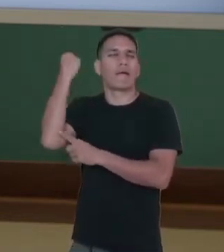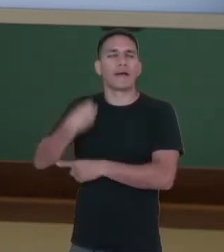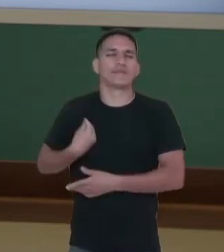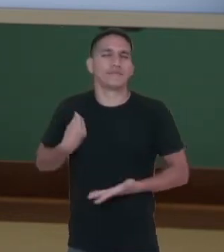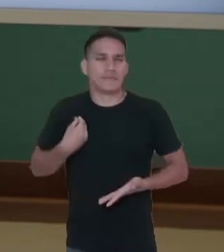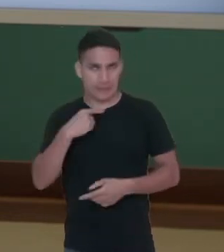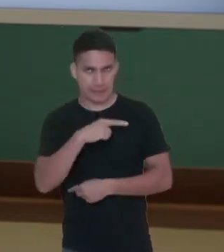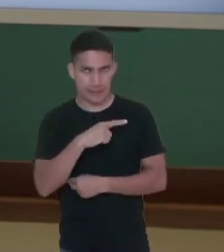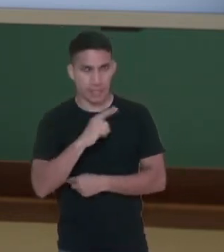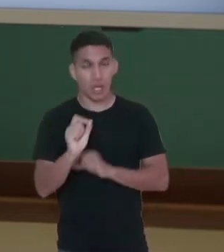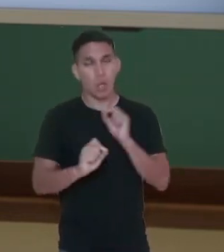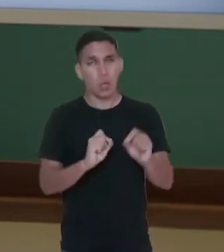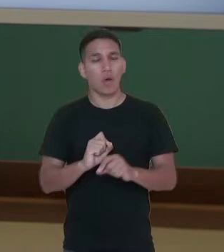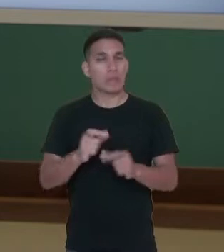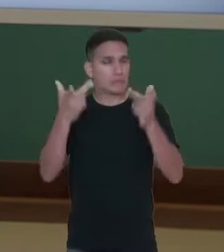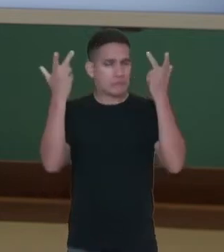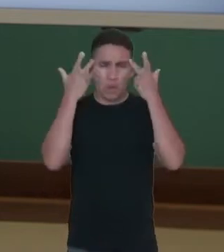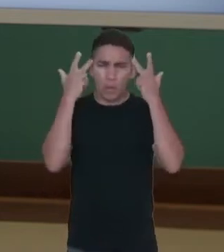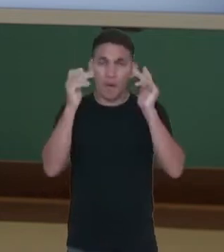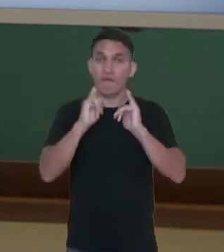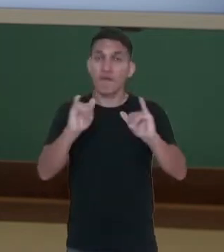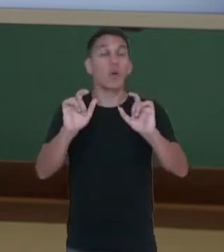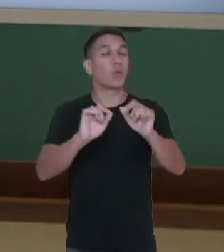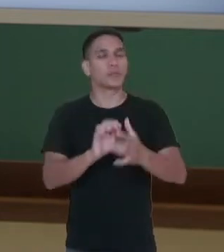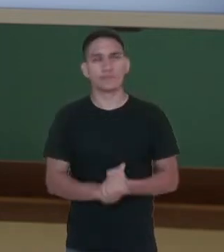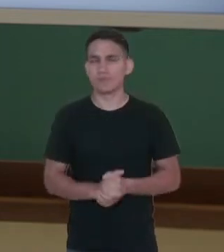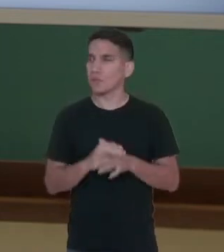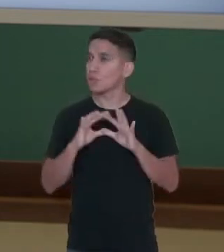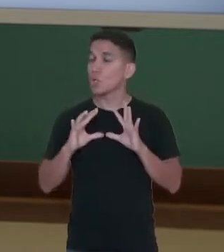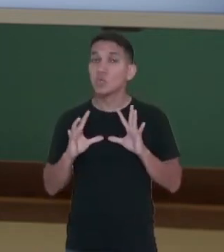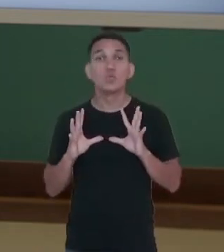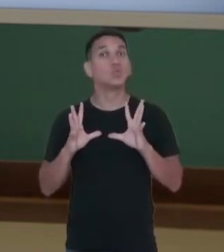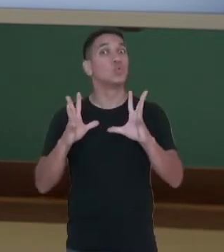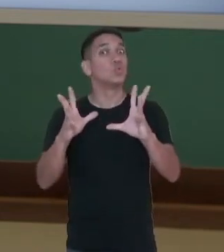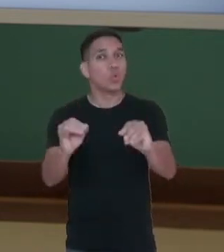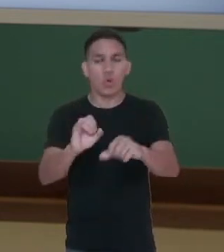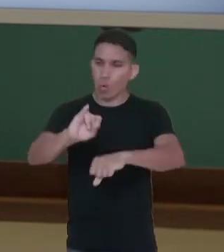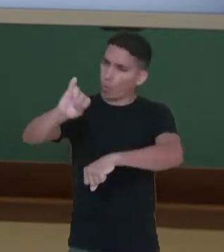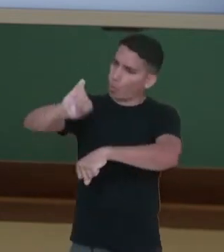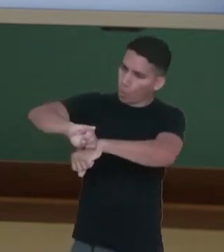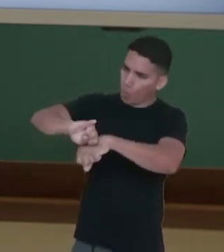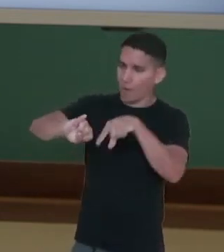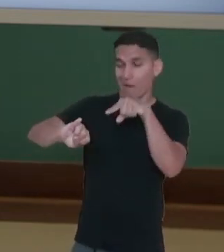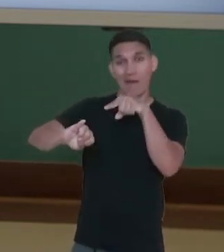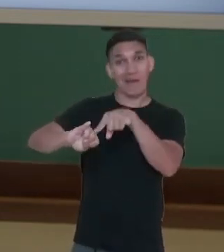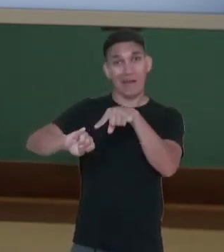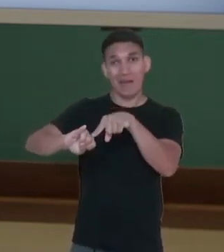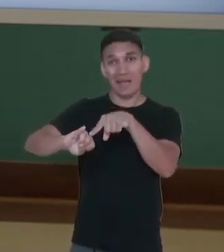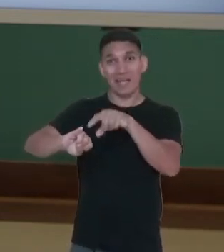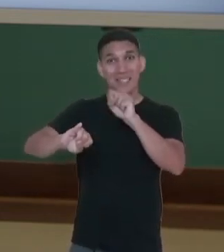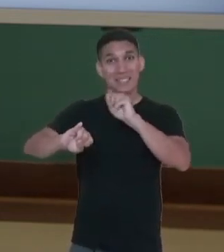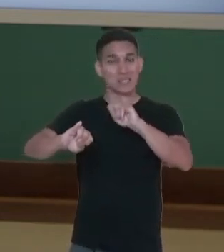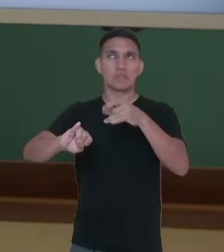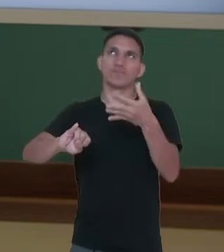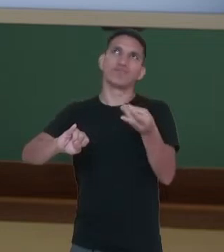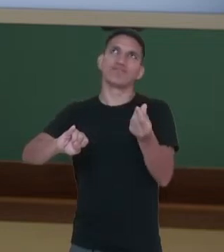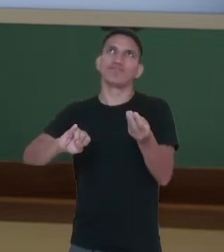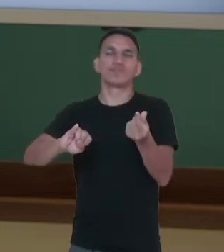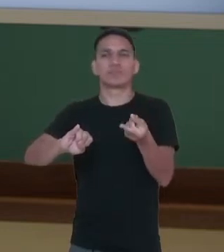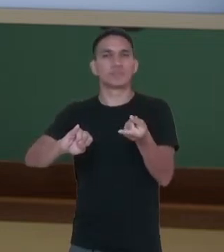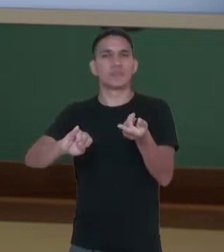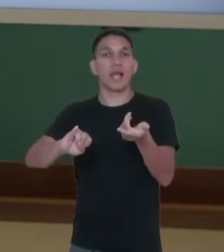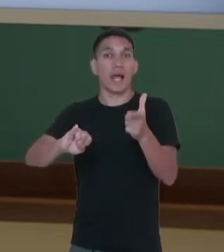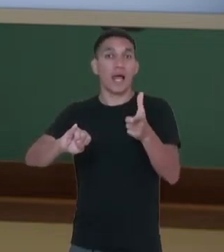tempo atrás, costumava dizer que todo objeto que você tenha a intenção